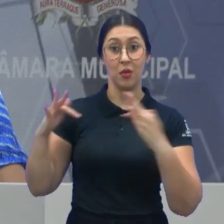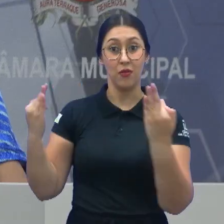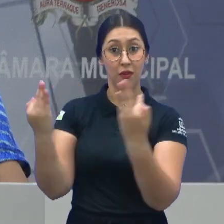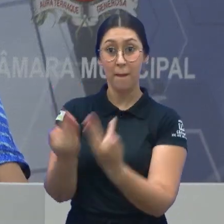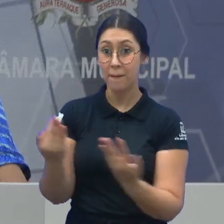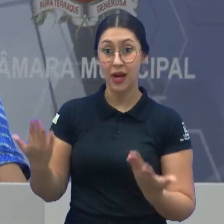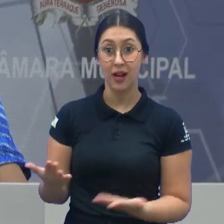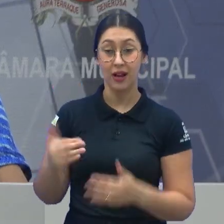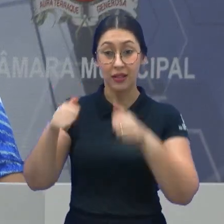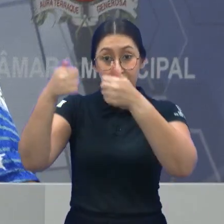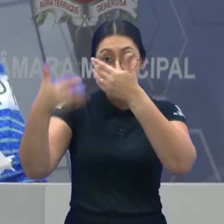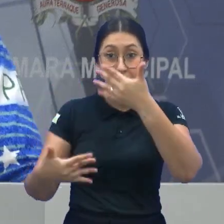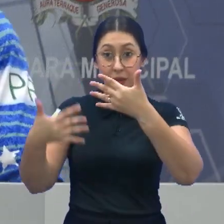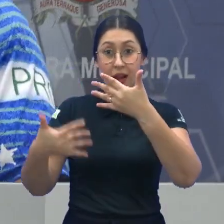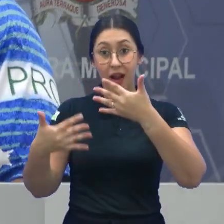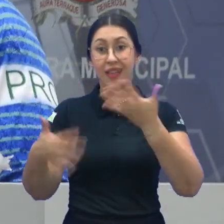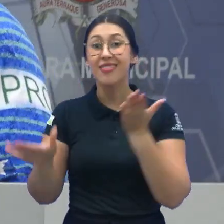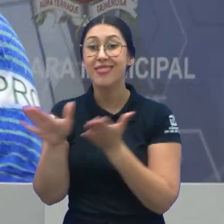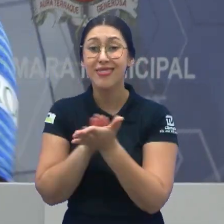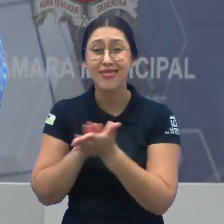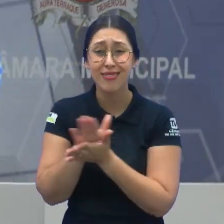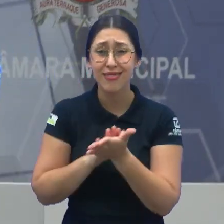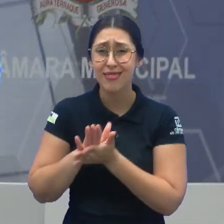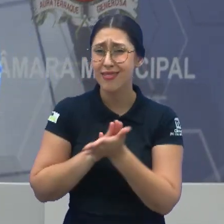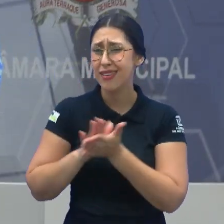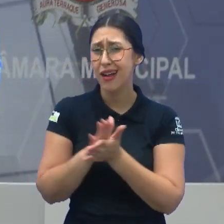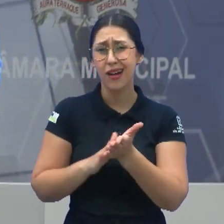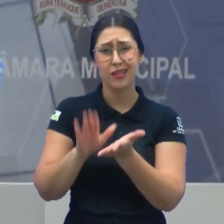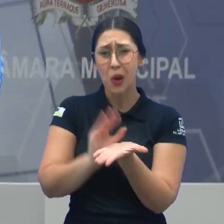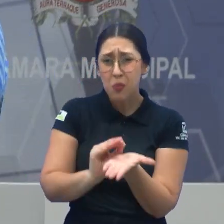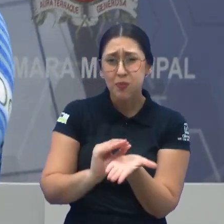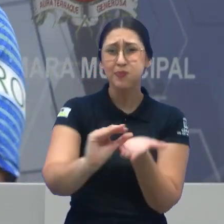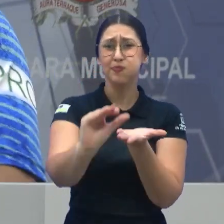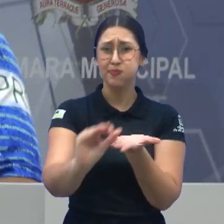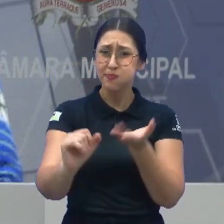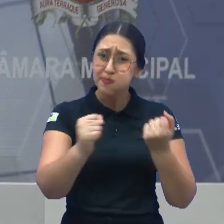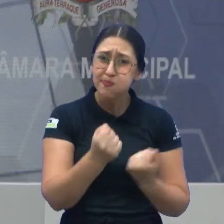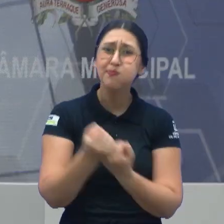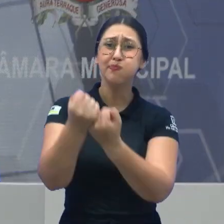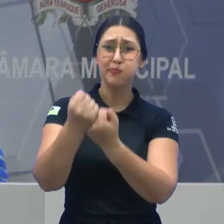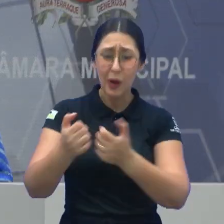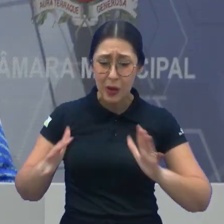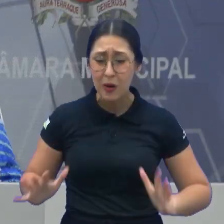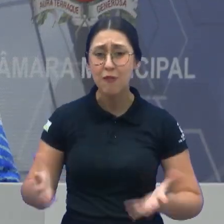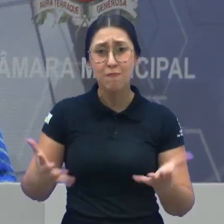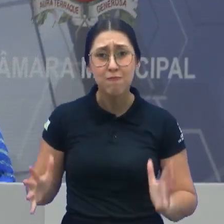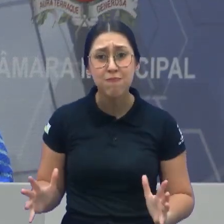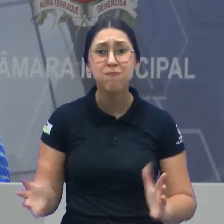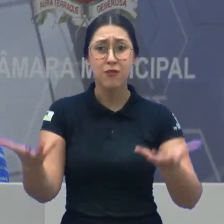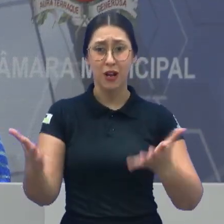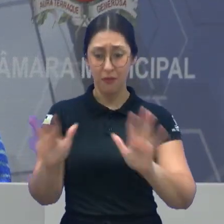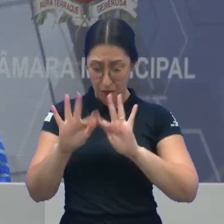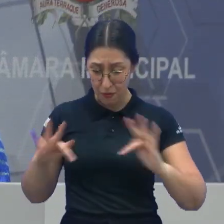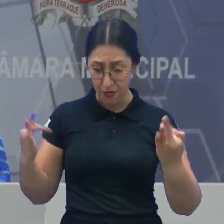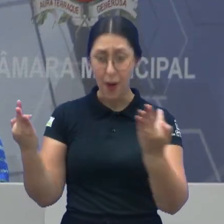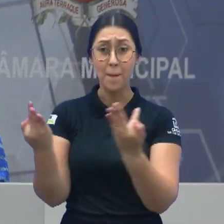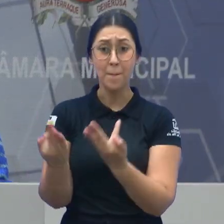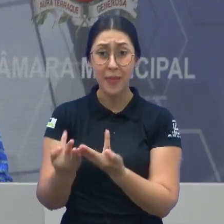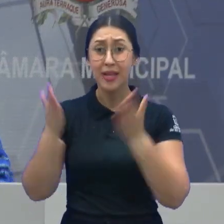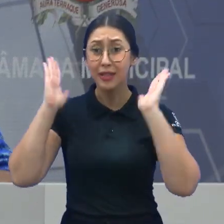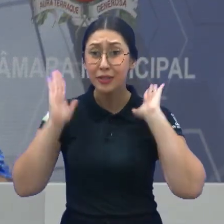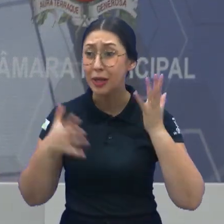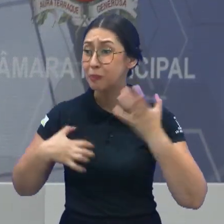atípicas, nem um centavo para direcionar e dar um fôlego e uma direção para as famílias que estão